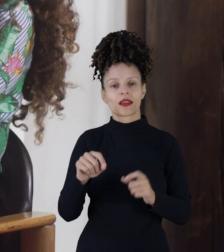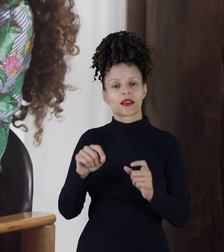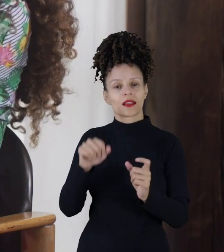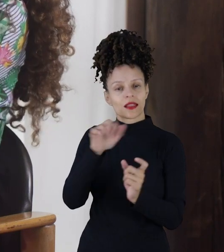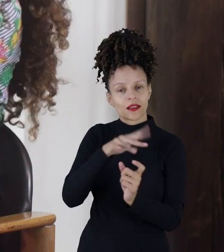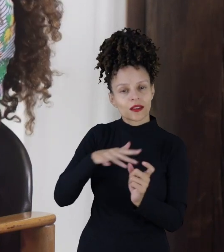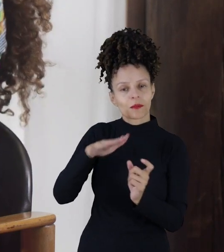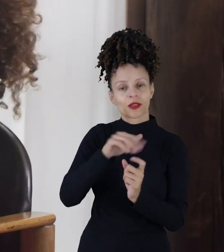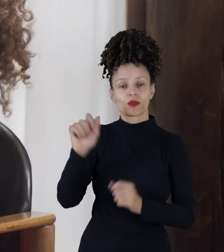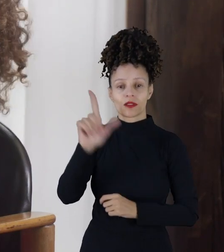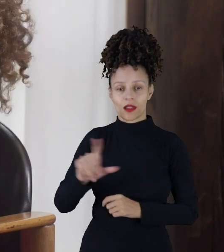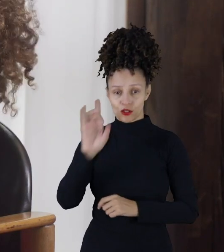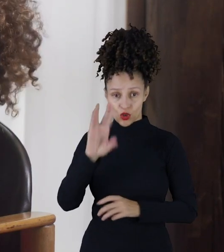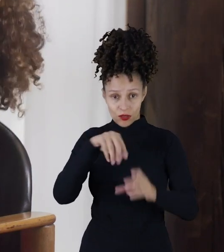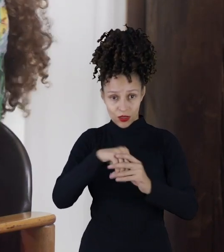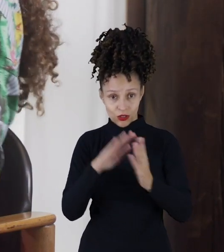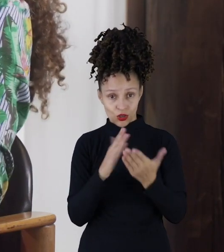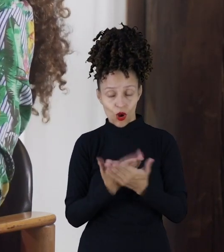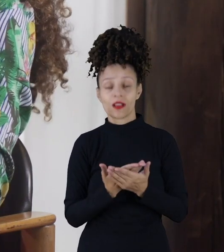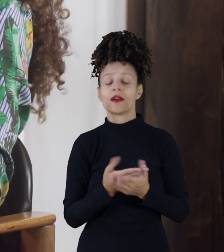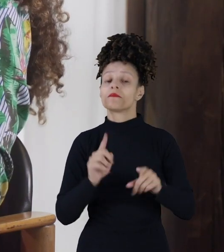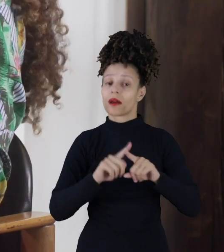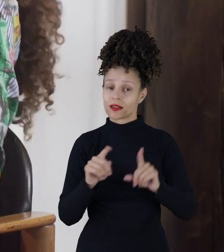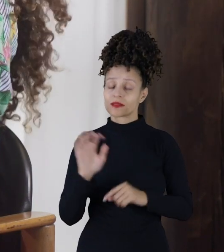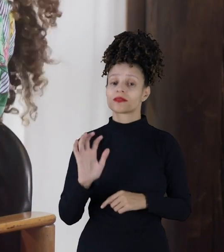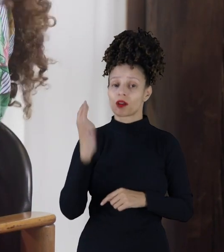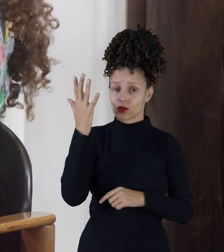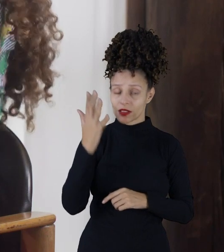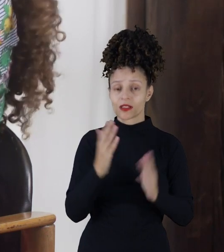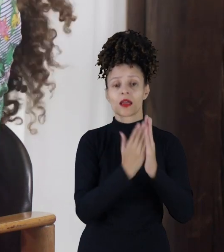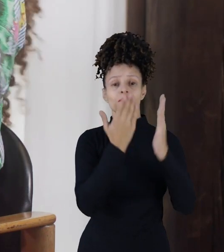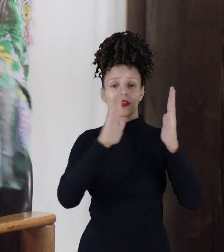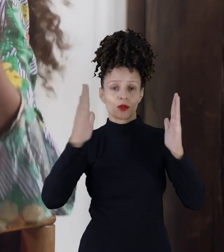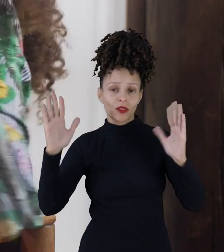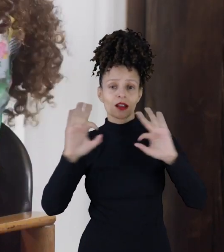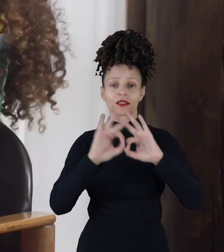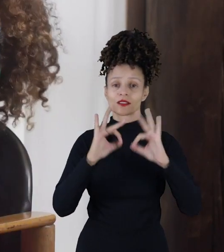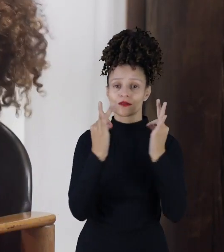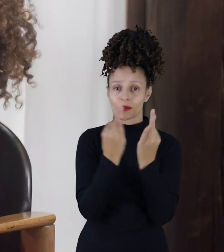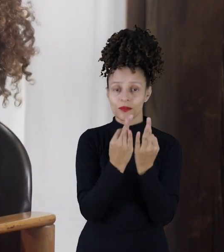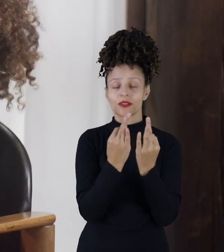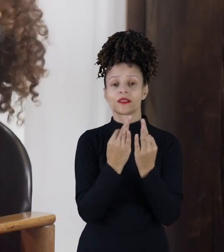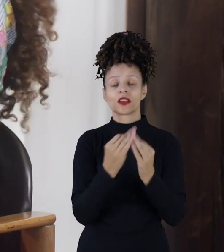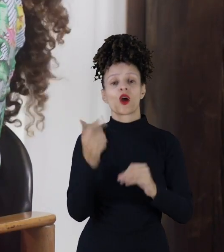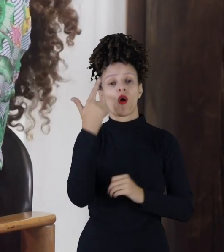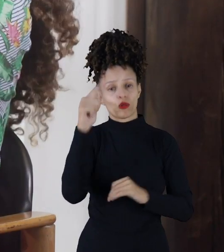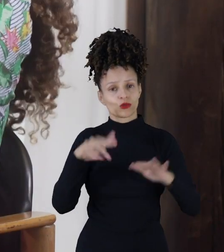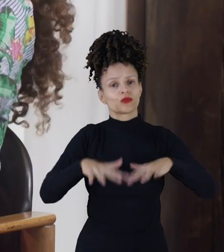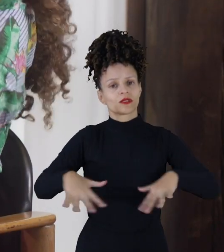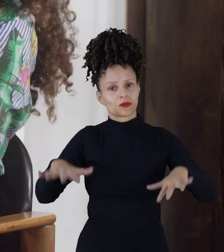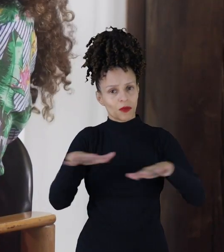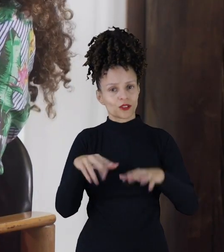esse letramento literário só acontece dentro da escola. Mas ele acontece nas bibliotecas, nas famílias,